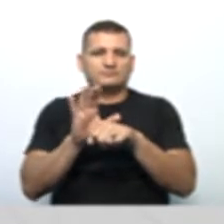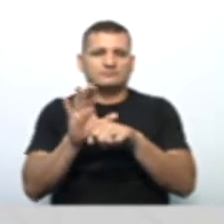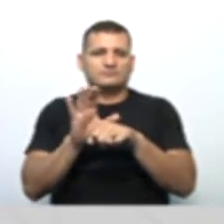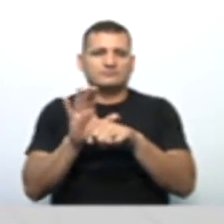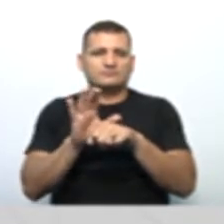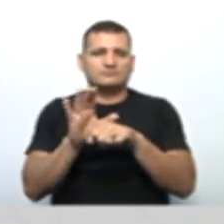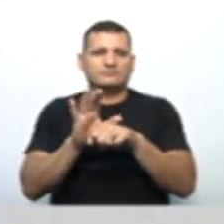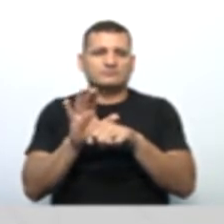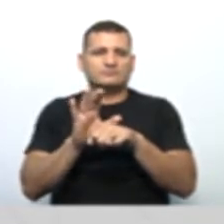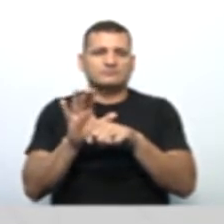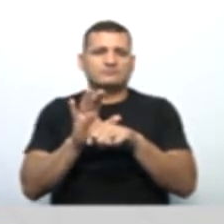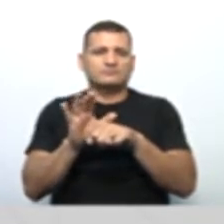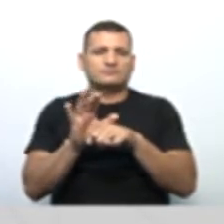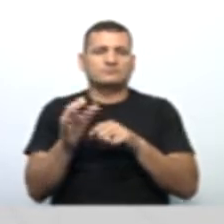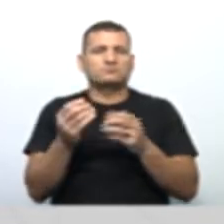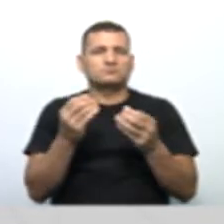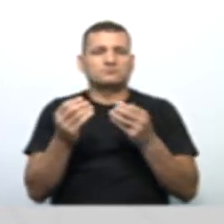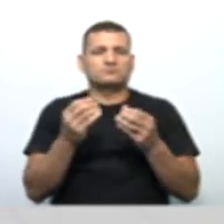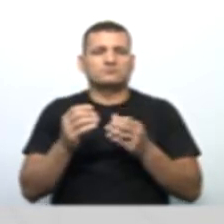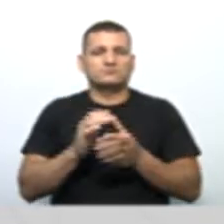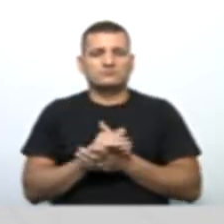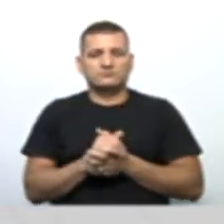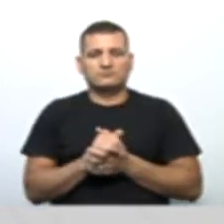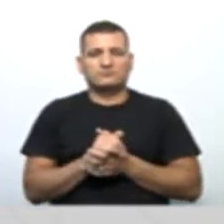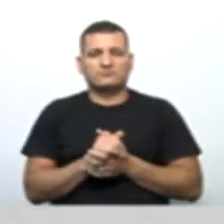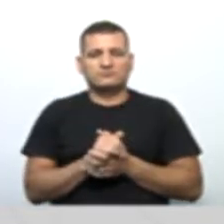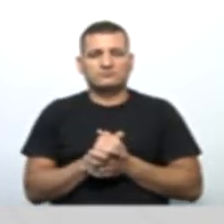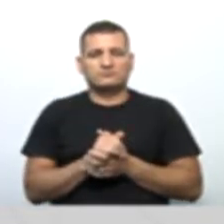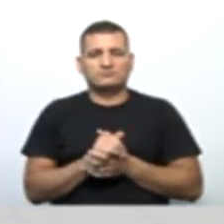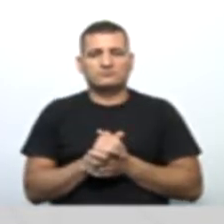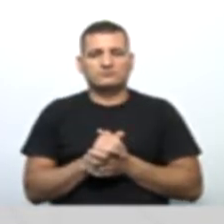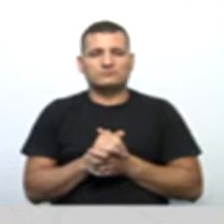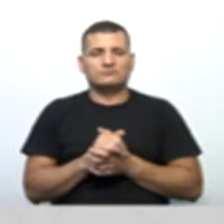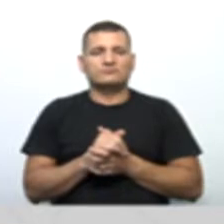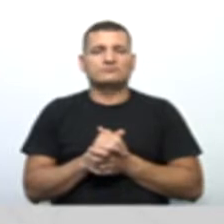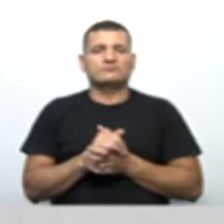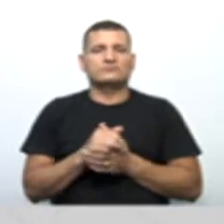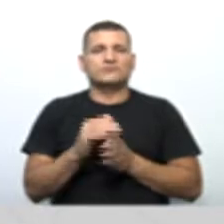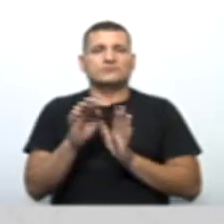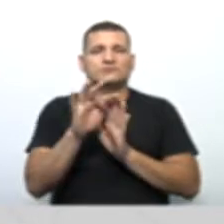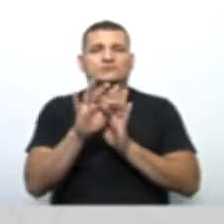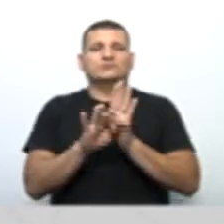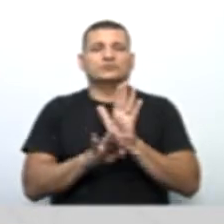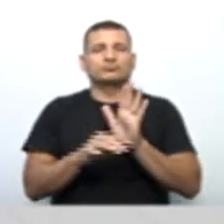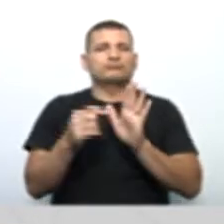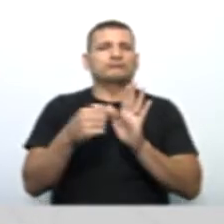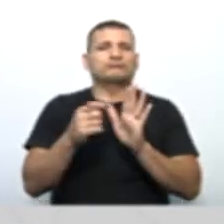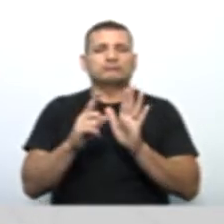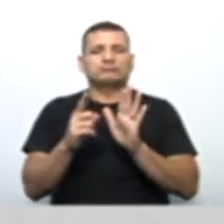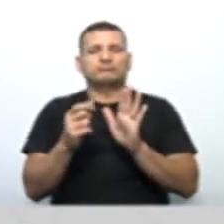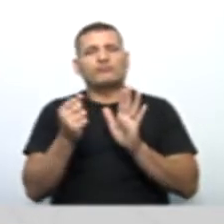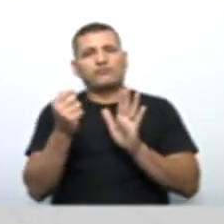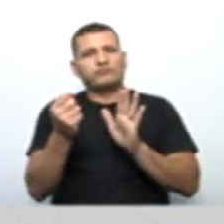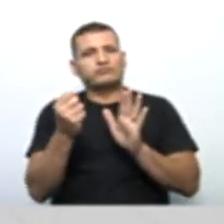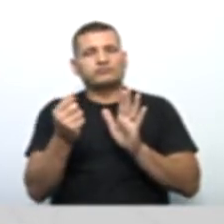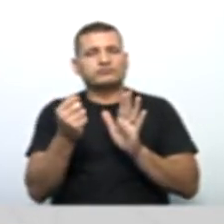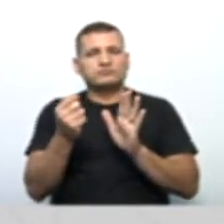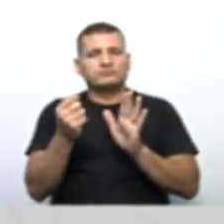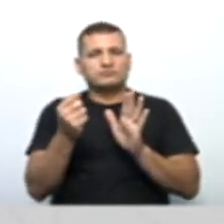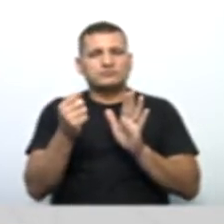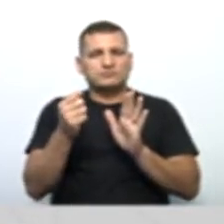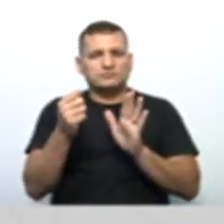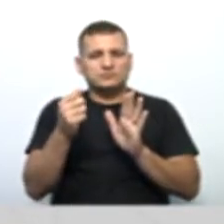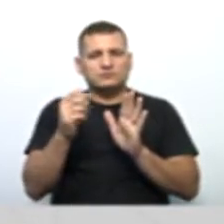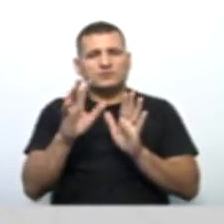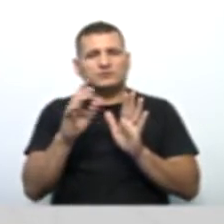contasse pobre ele não traz ele não deixa forte o texto pra você e ele e dar uma mascarada no texto e fica difícil